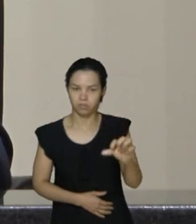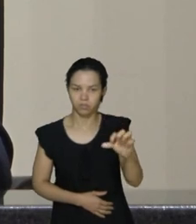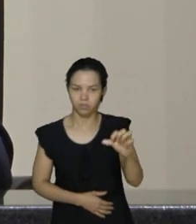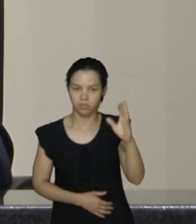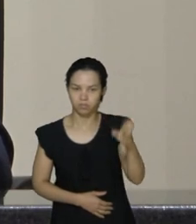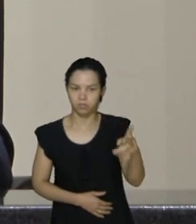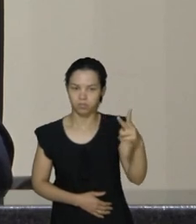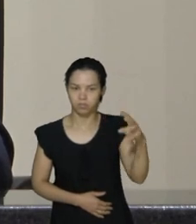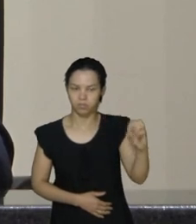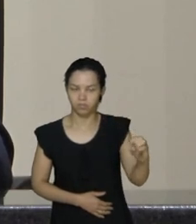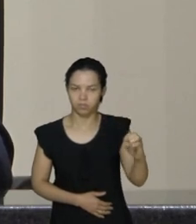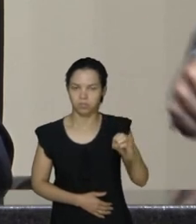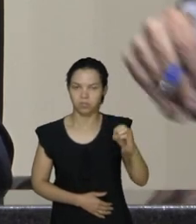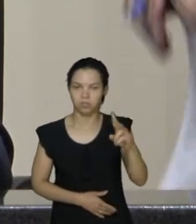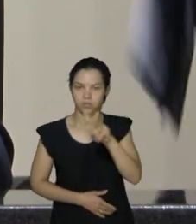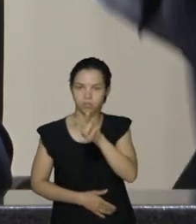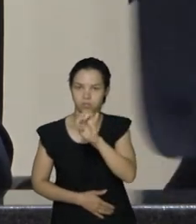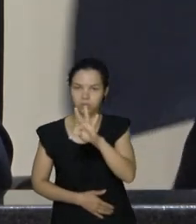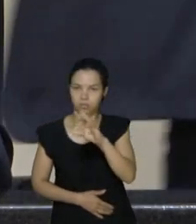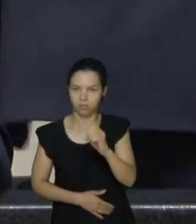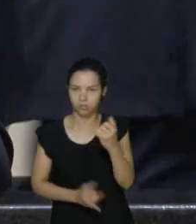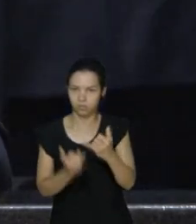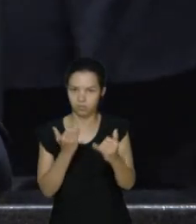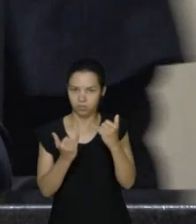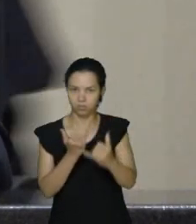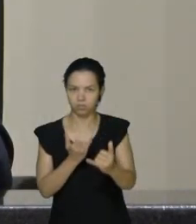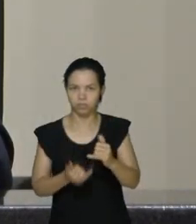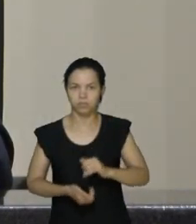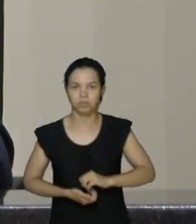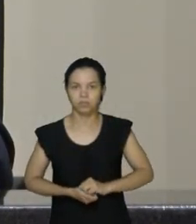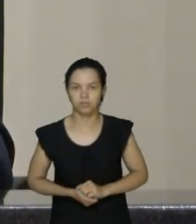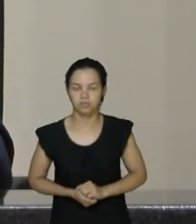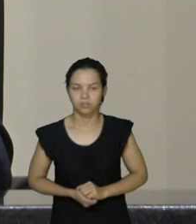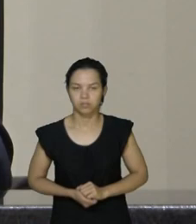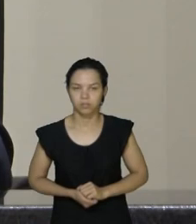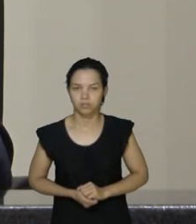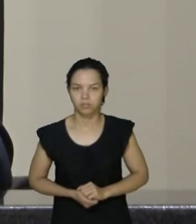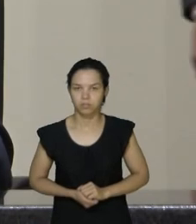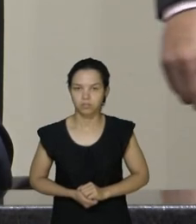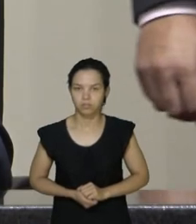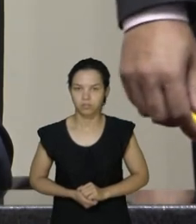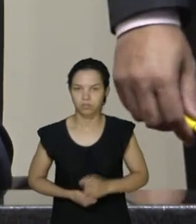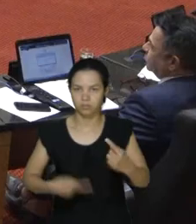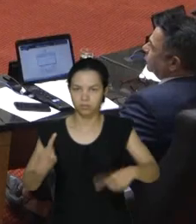419/2020, veto parcial. Em discussão.